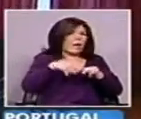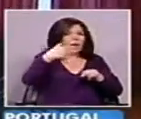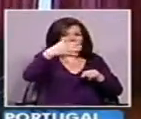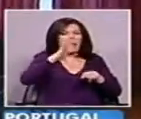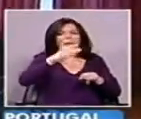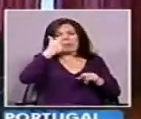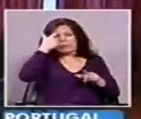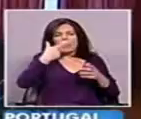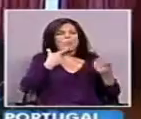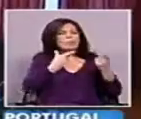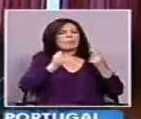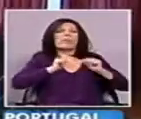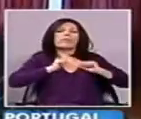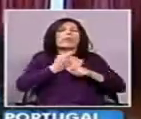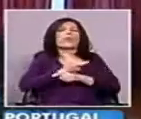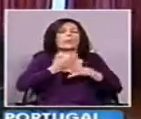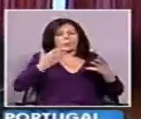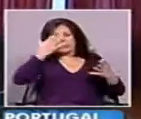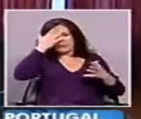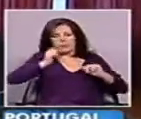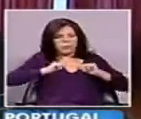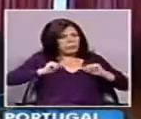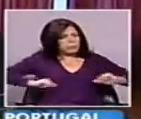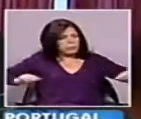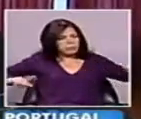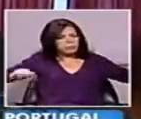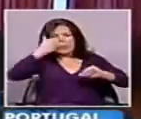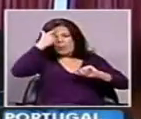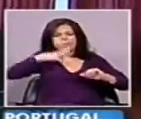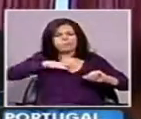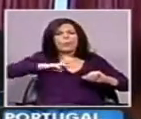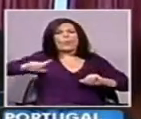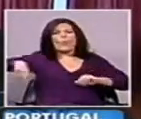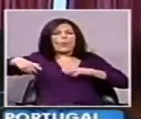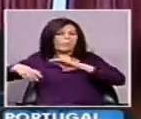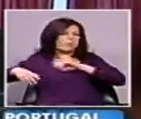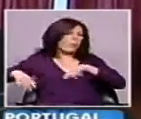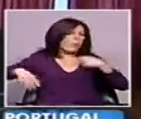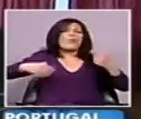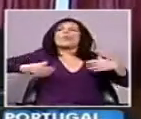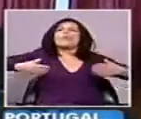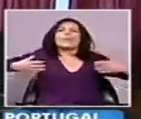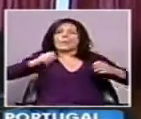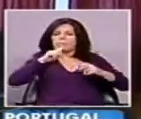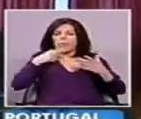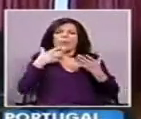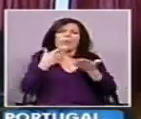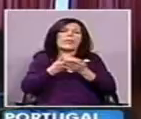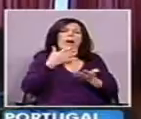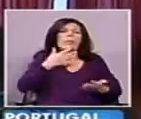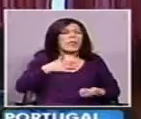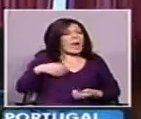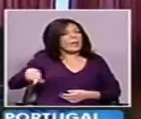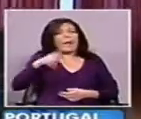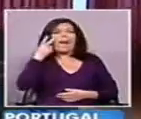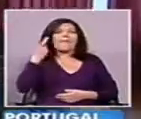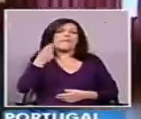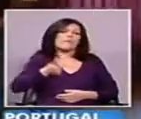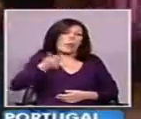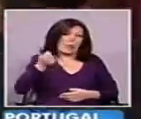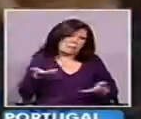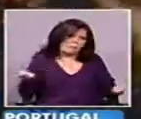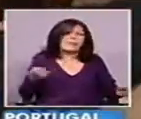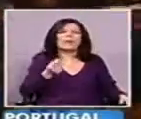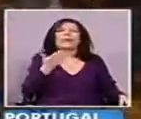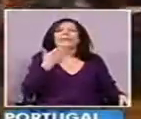questionar as nossas realidades e imaginarmos realidades alternativas que nos permitam viver melhor de alguma forma. Obrigada por estas